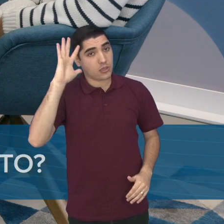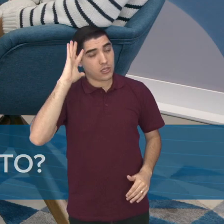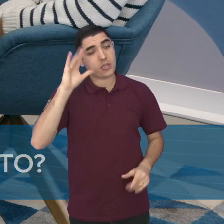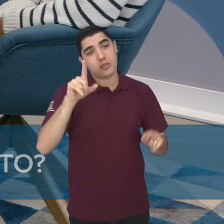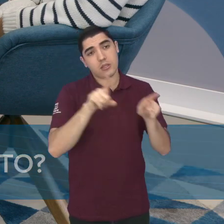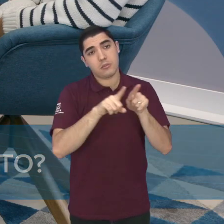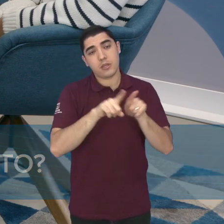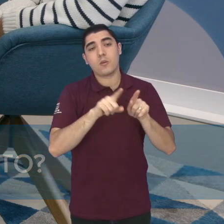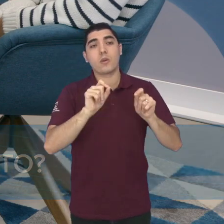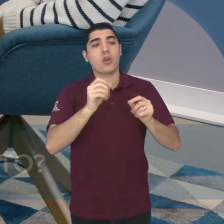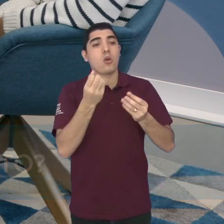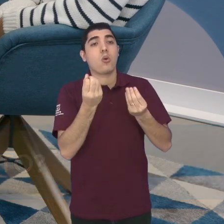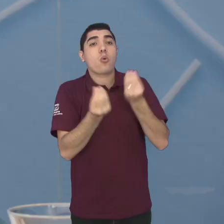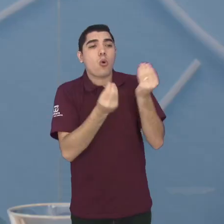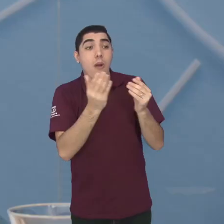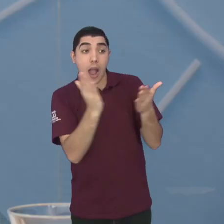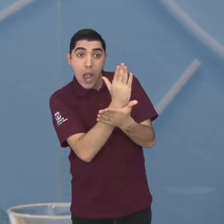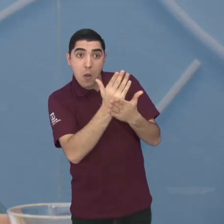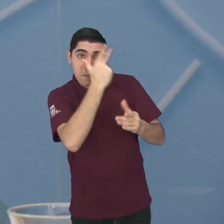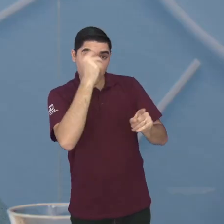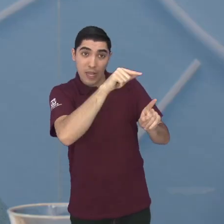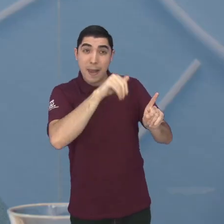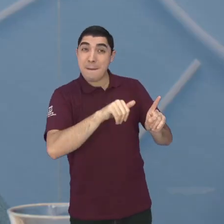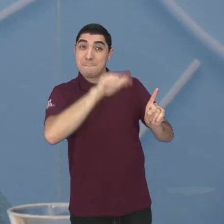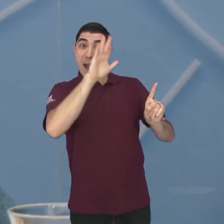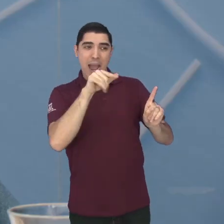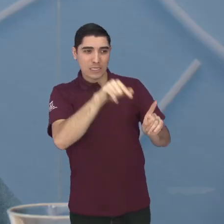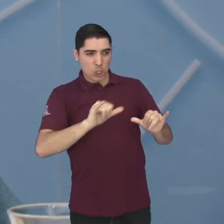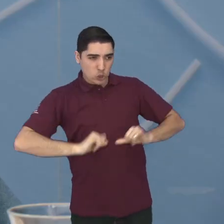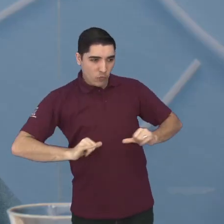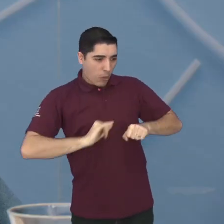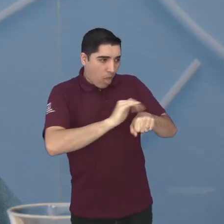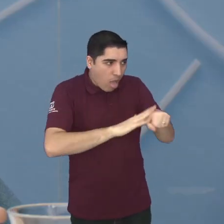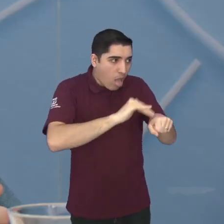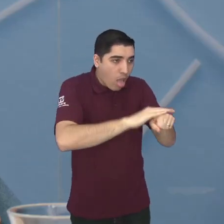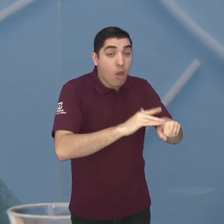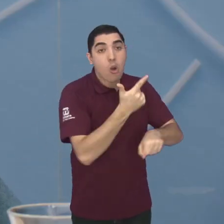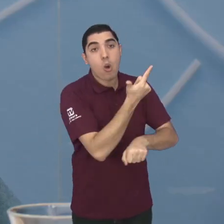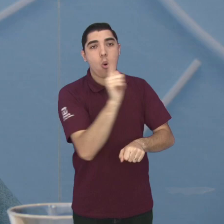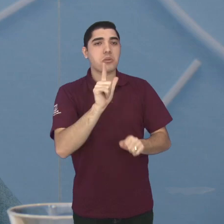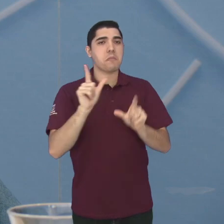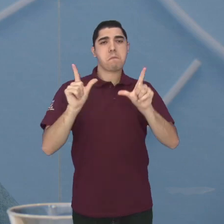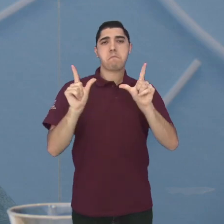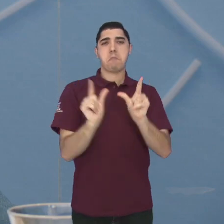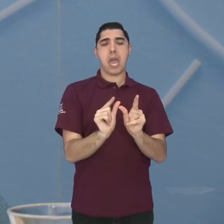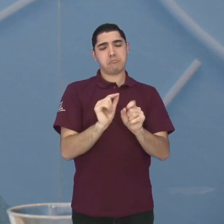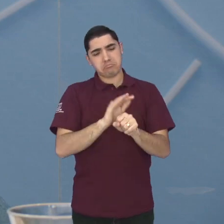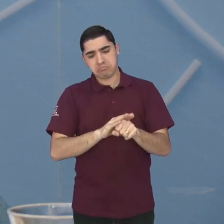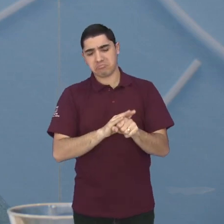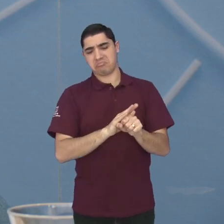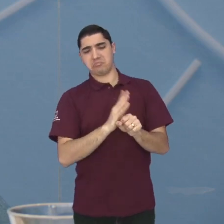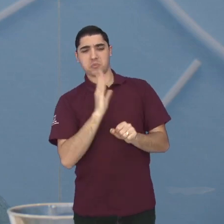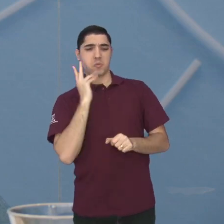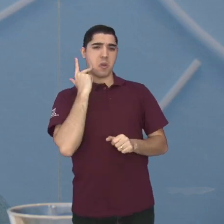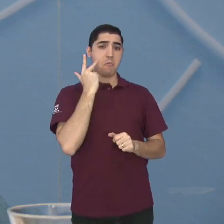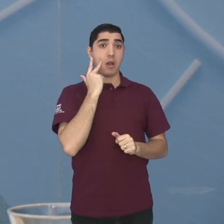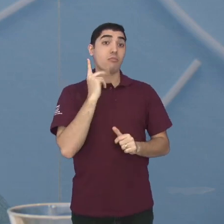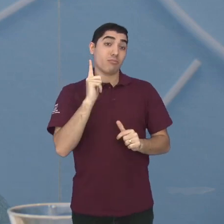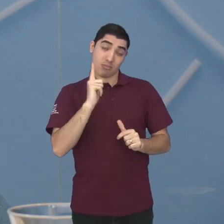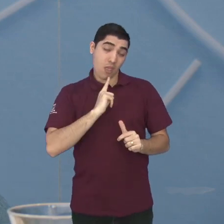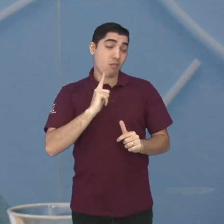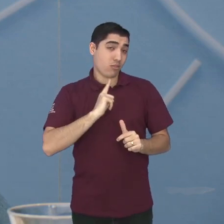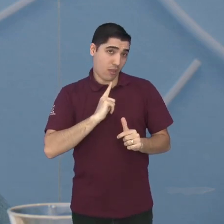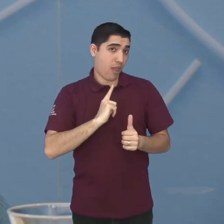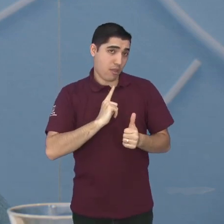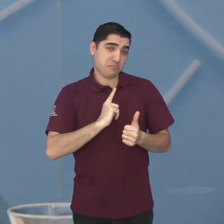romantizar mais e outros menos, né? Então, realmente, o contexto em que a pessoa está inserida, muito provavelmente faça alguma diferença, né? Vendo por esse lado.